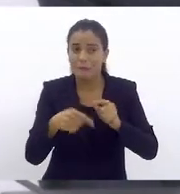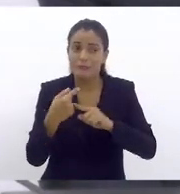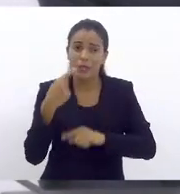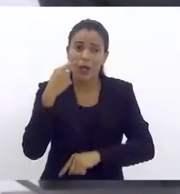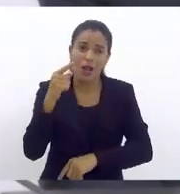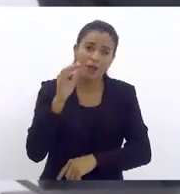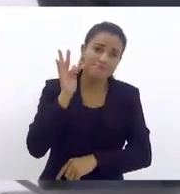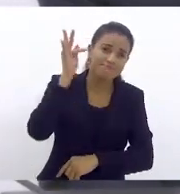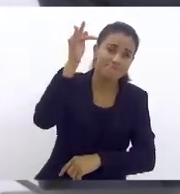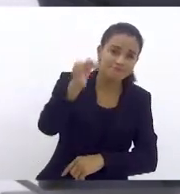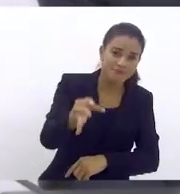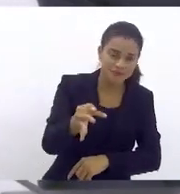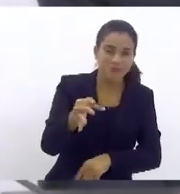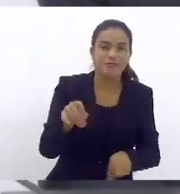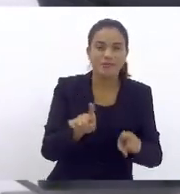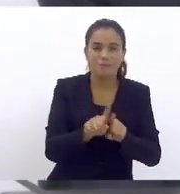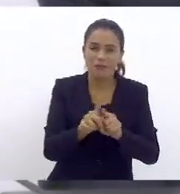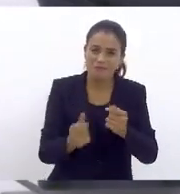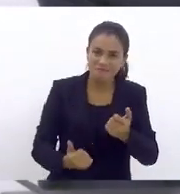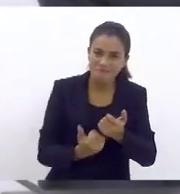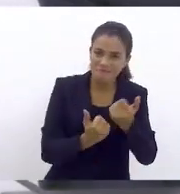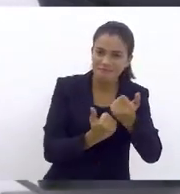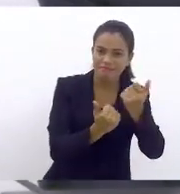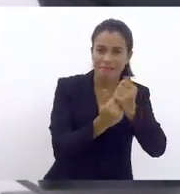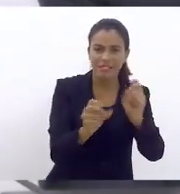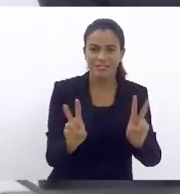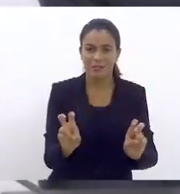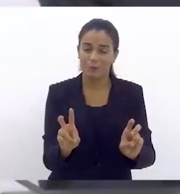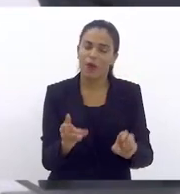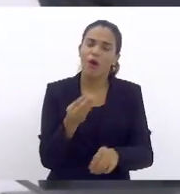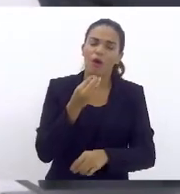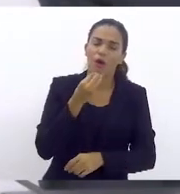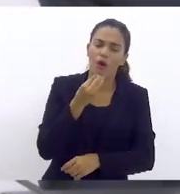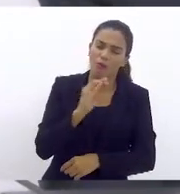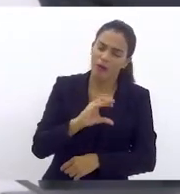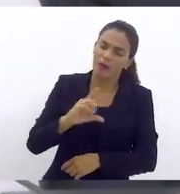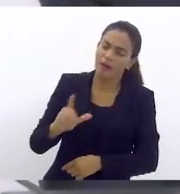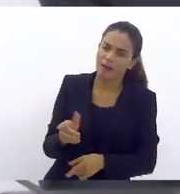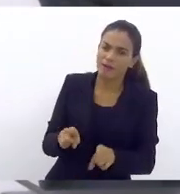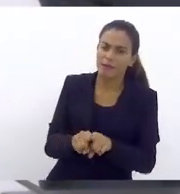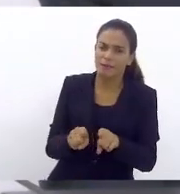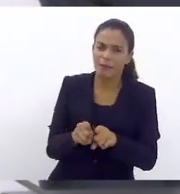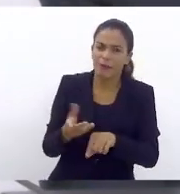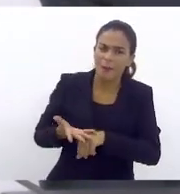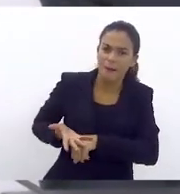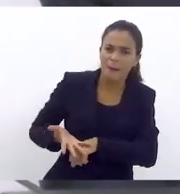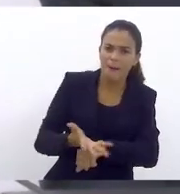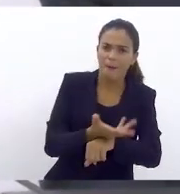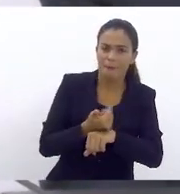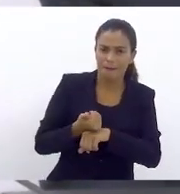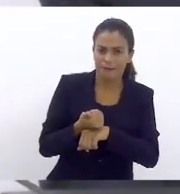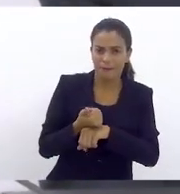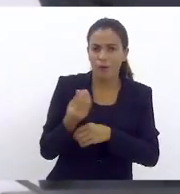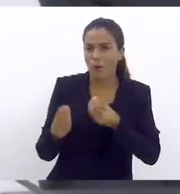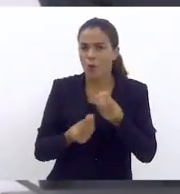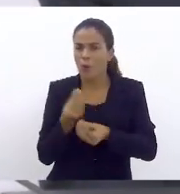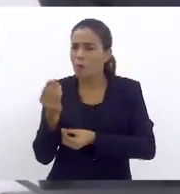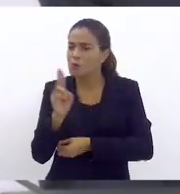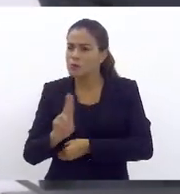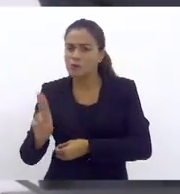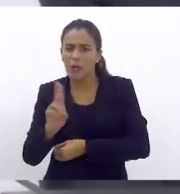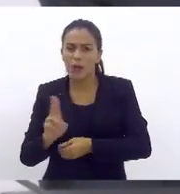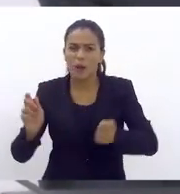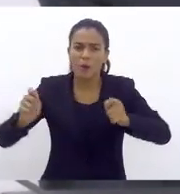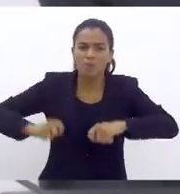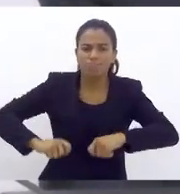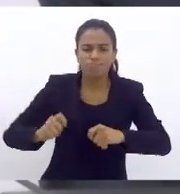o futuro e ter mais agilidade no fortalecimento dessa questão e é claro o aperfeiçoamento como utilizar o poder de compra do